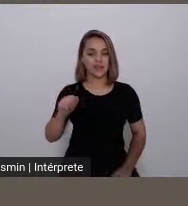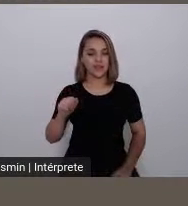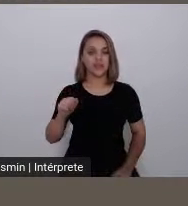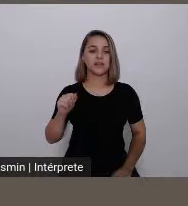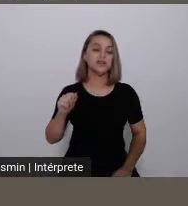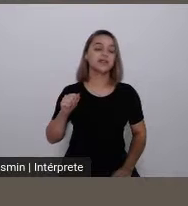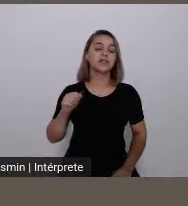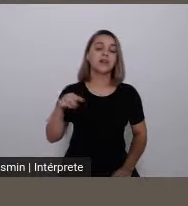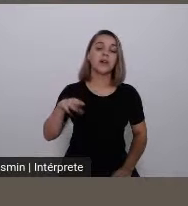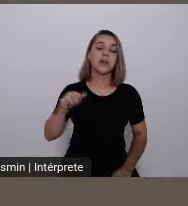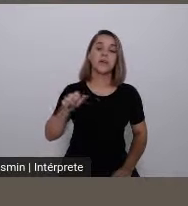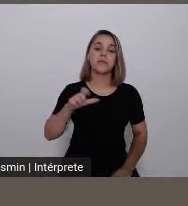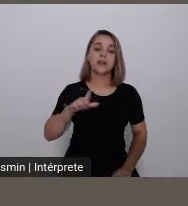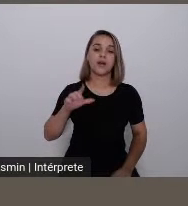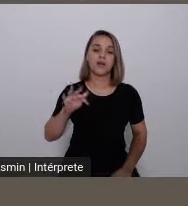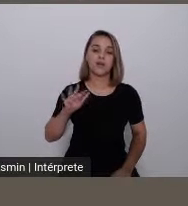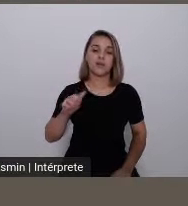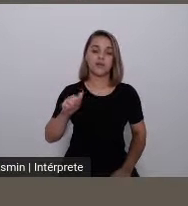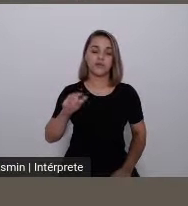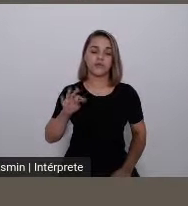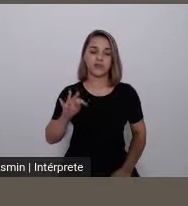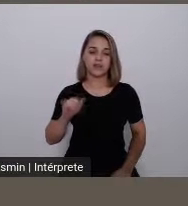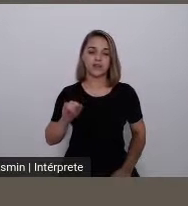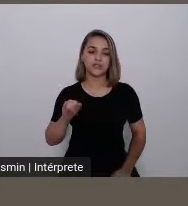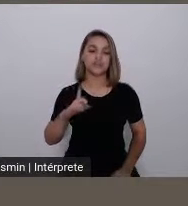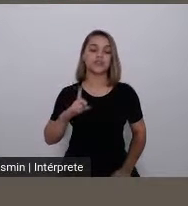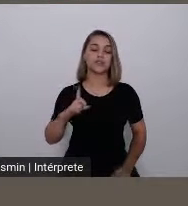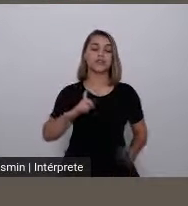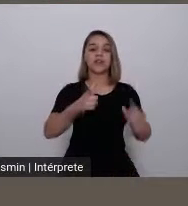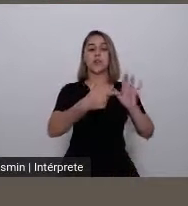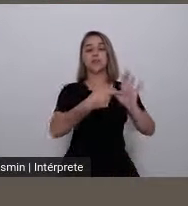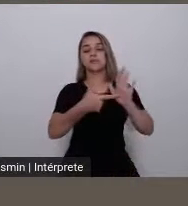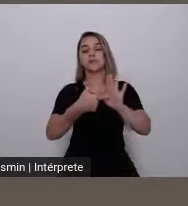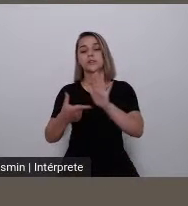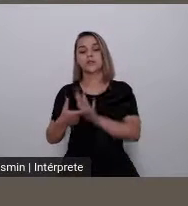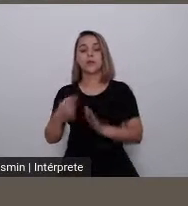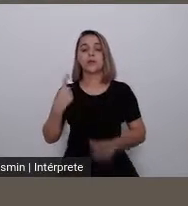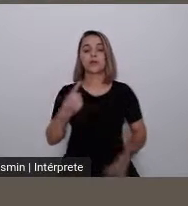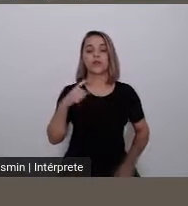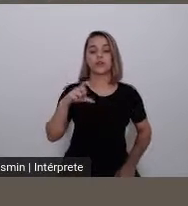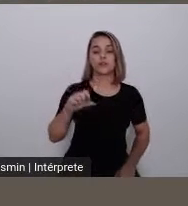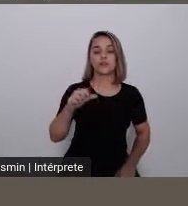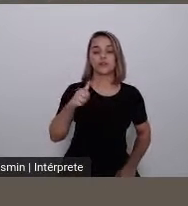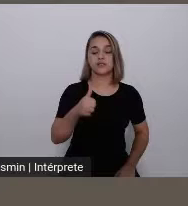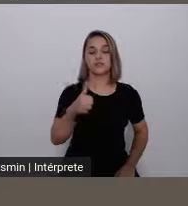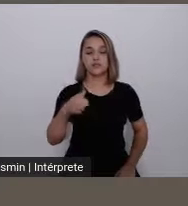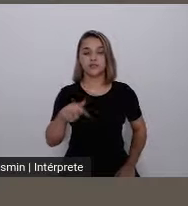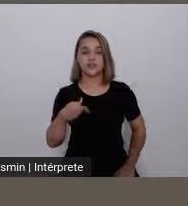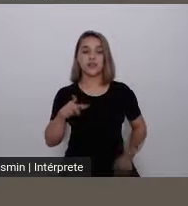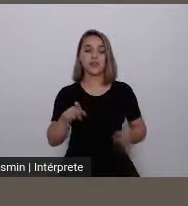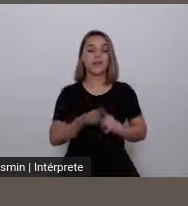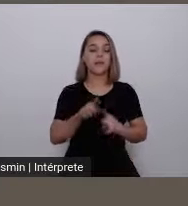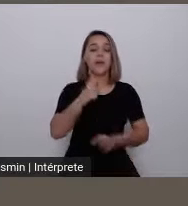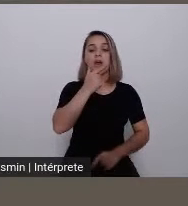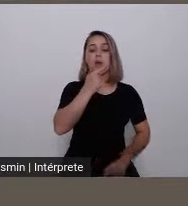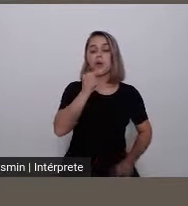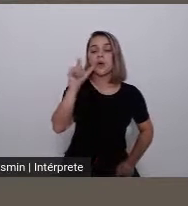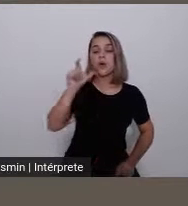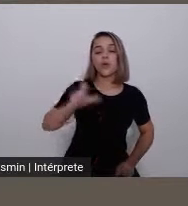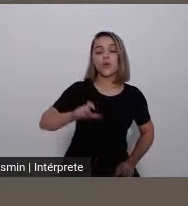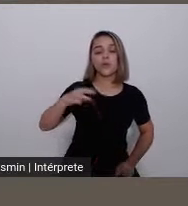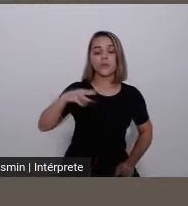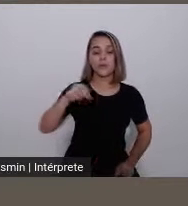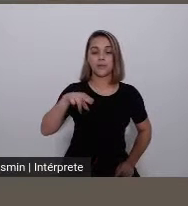episódio da exposição de 1917, depois que o Monteiro Lobato publica a crítica dele